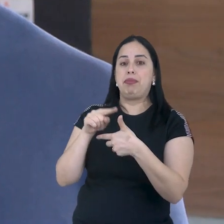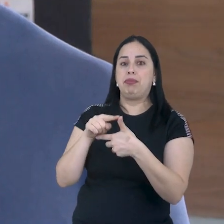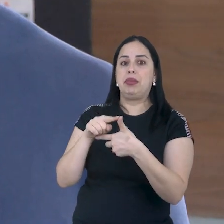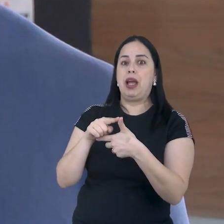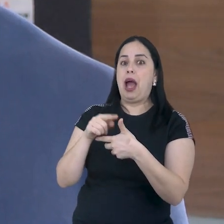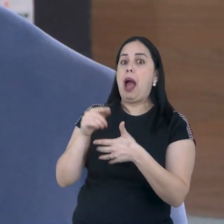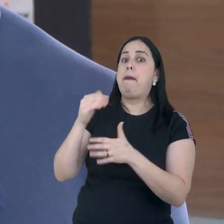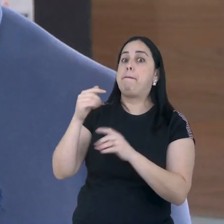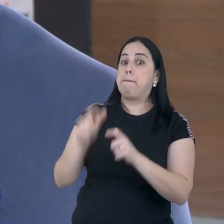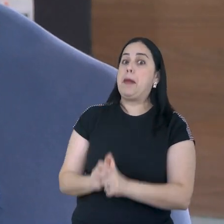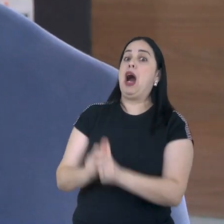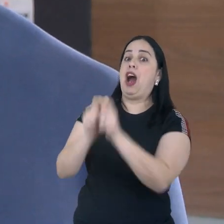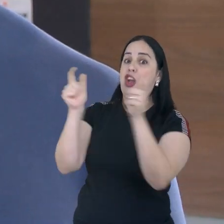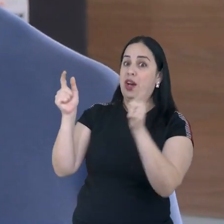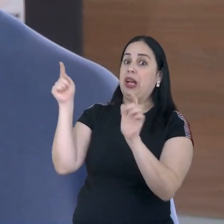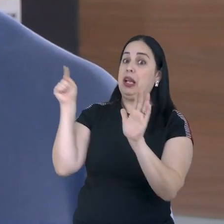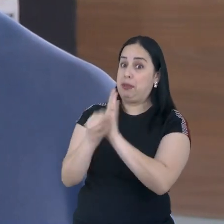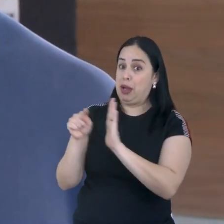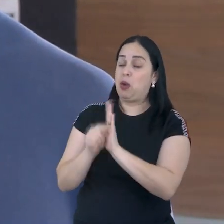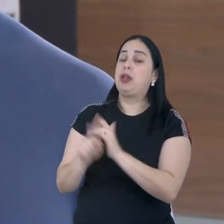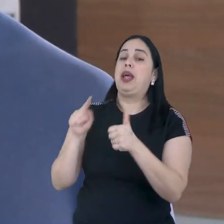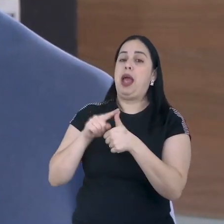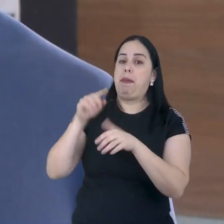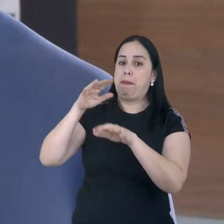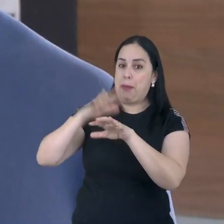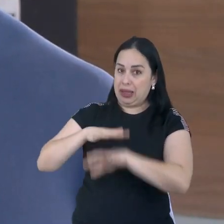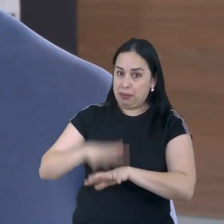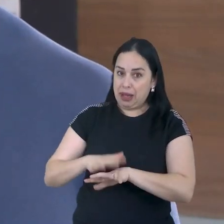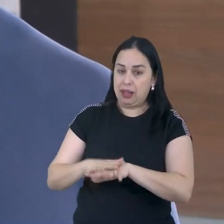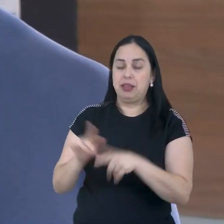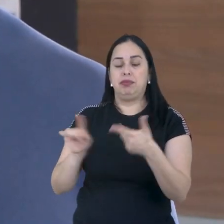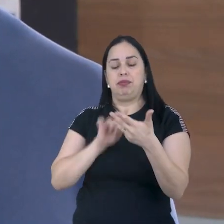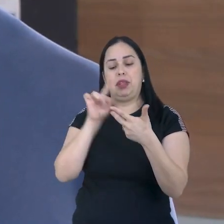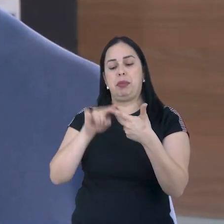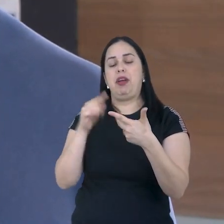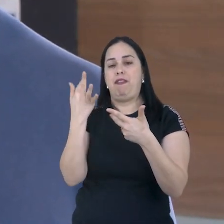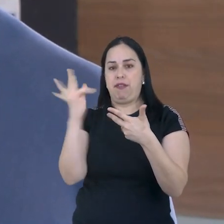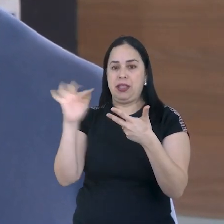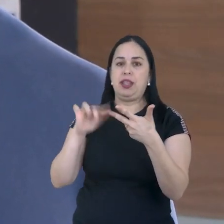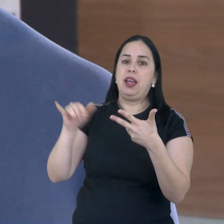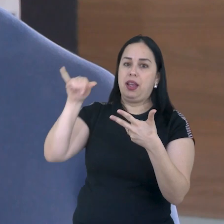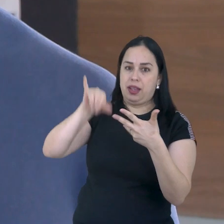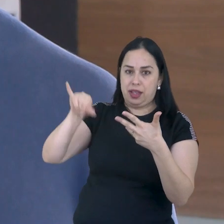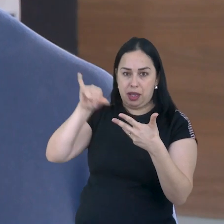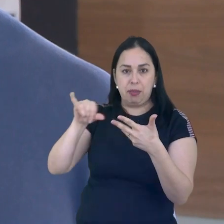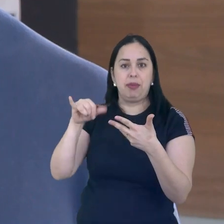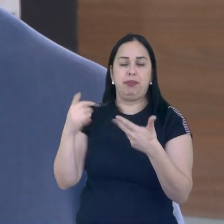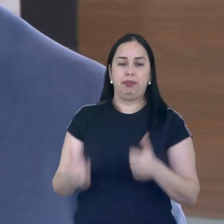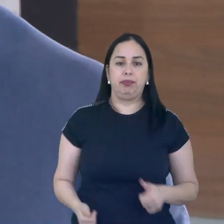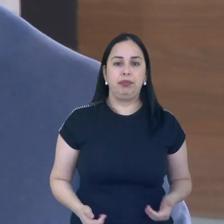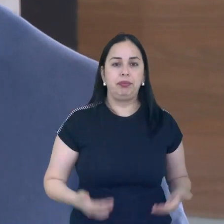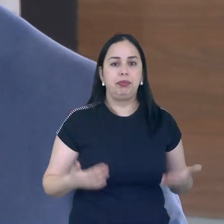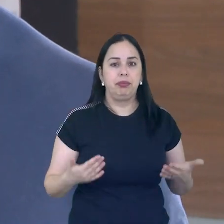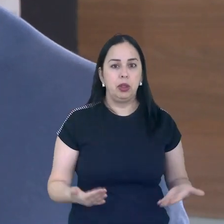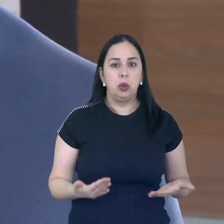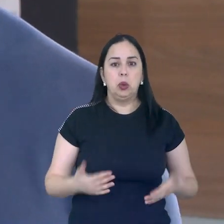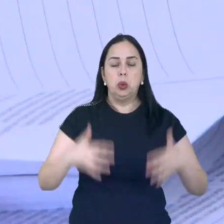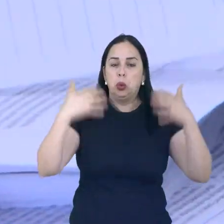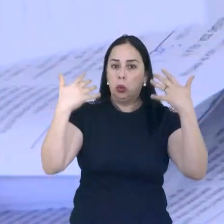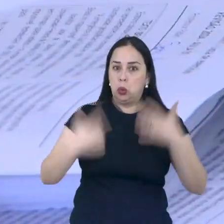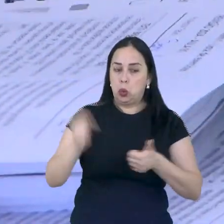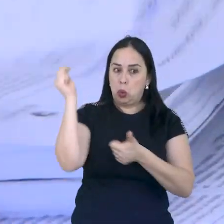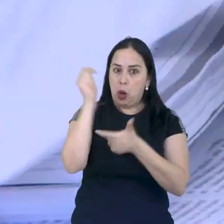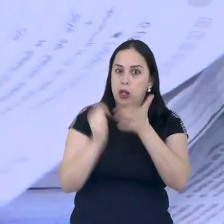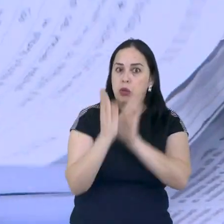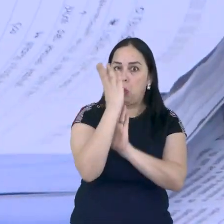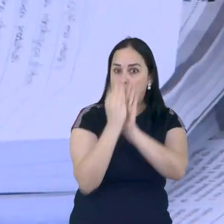dia, a prova de matemática domina metade das questões da prova, a outra metade com física, química e biologia. Então eles separam dessa maneira.